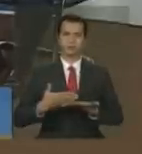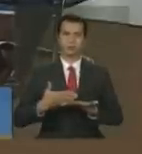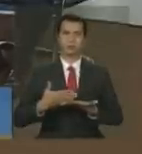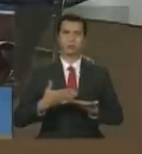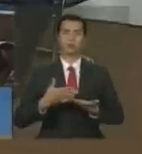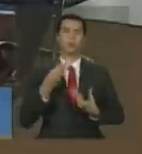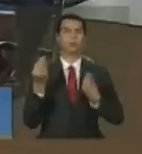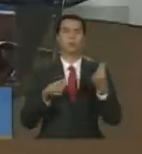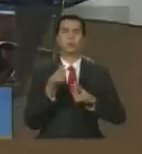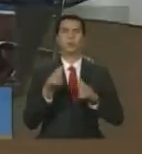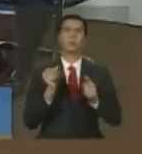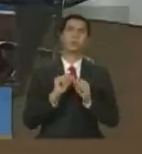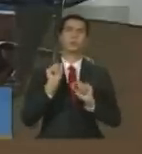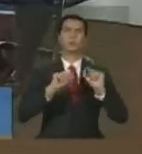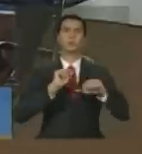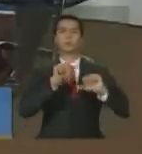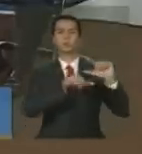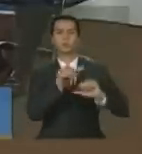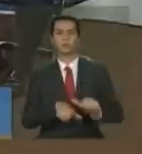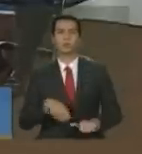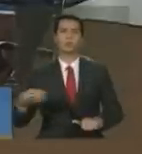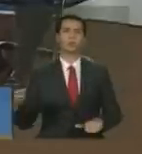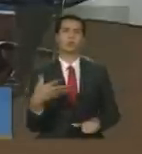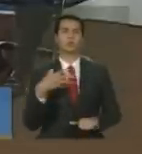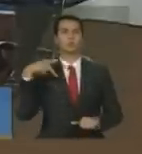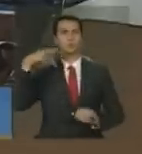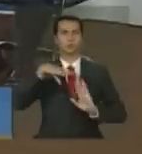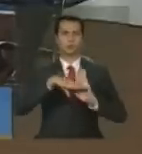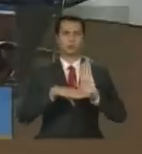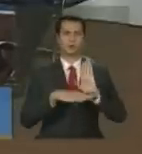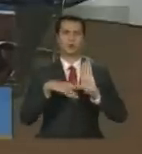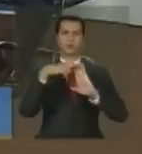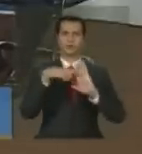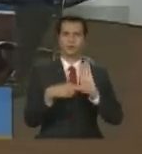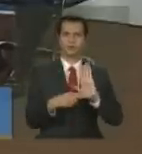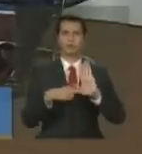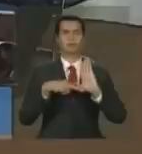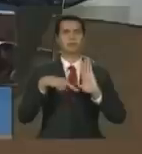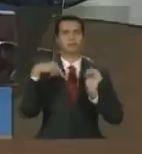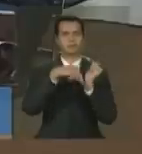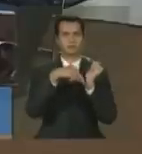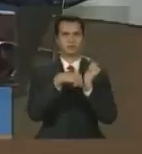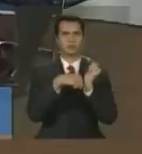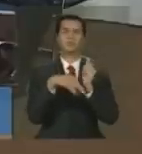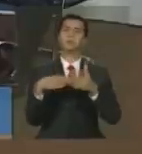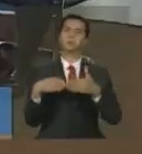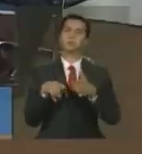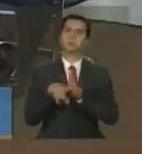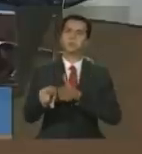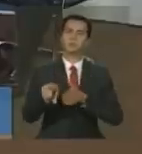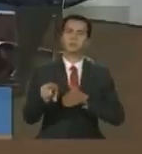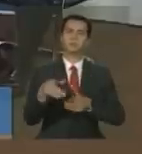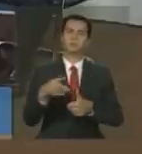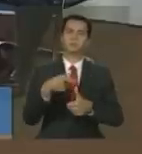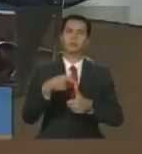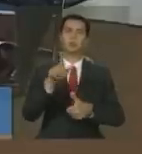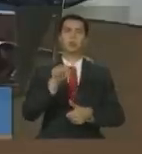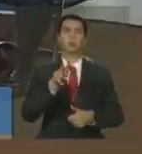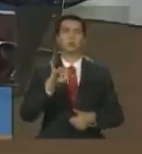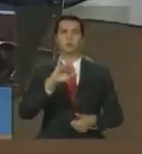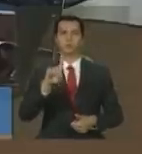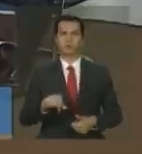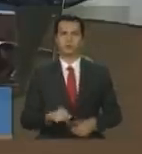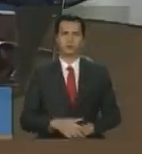relação ao que muda com essa nova política de senha, e eu começo justamente com você, Luiz. Bom dia. Bom dia,